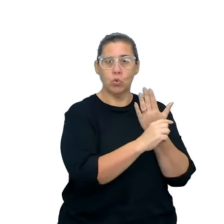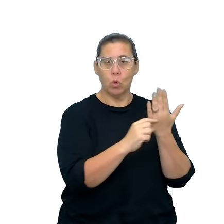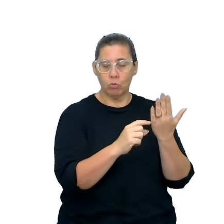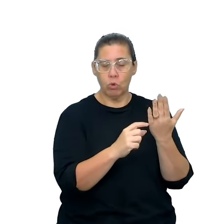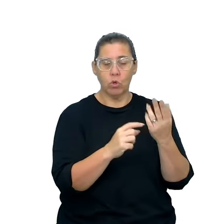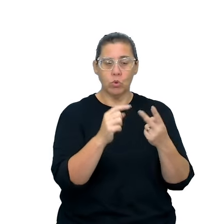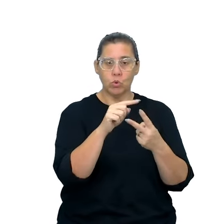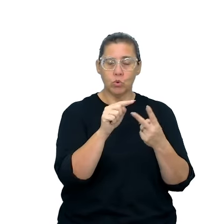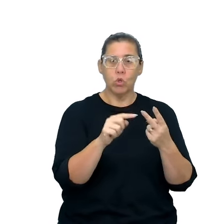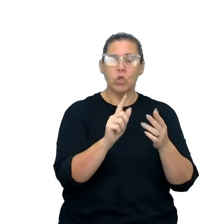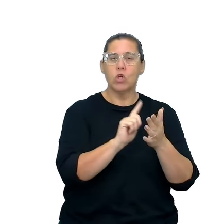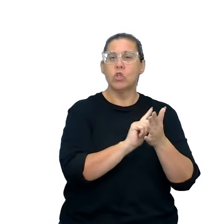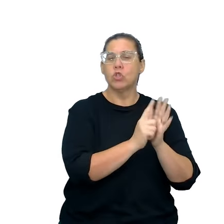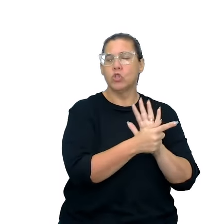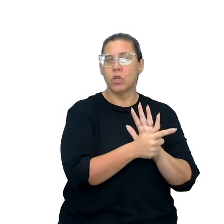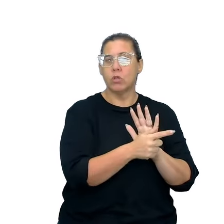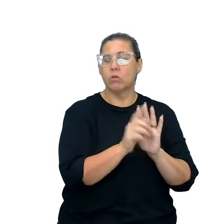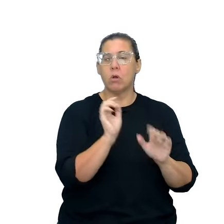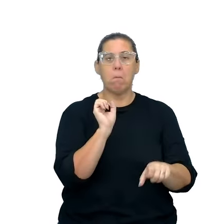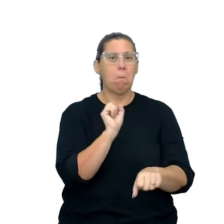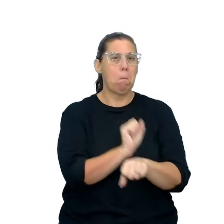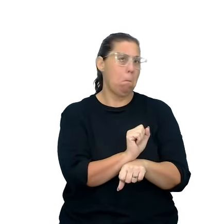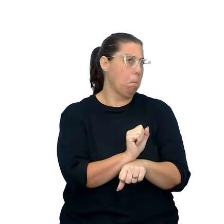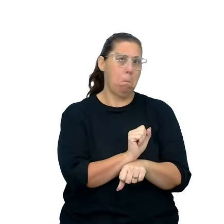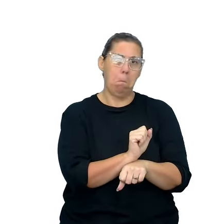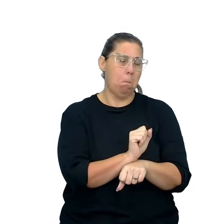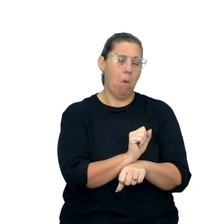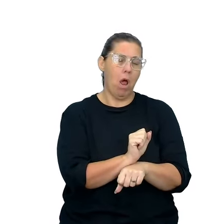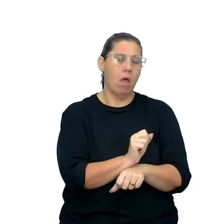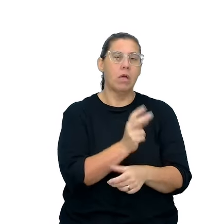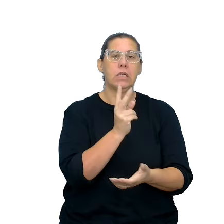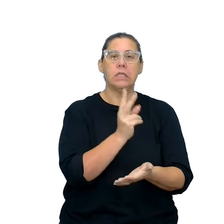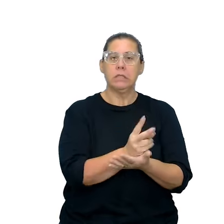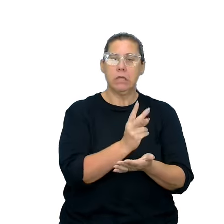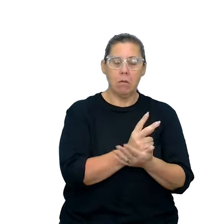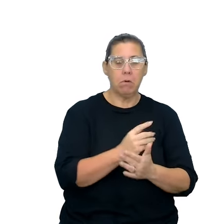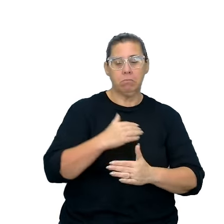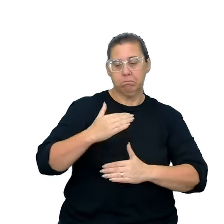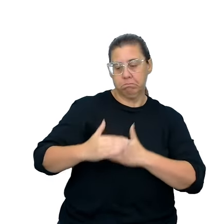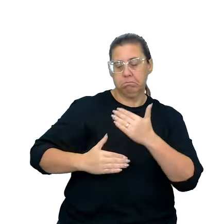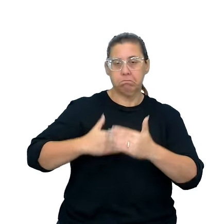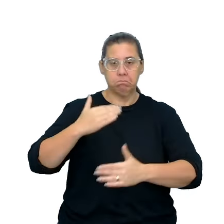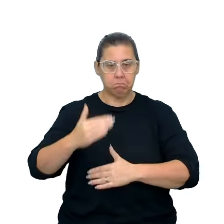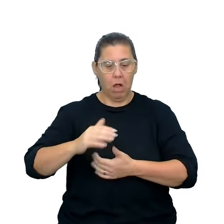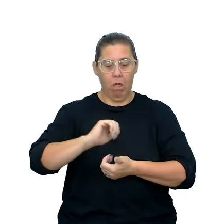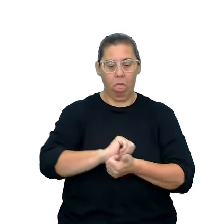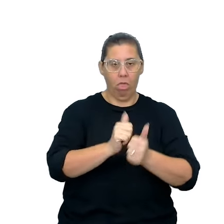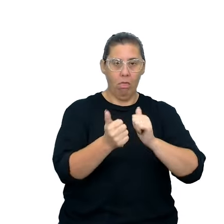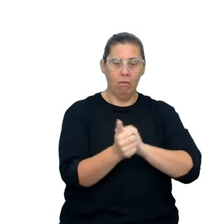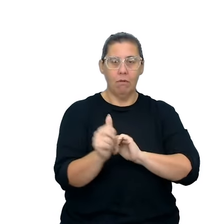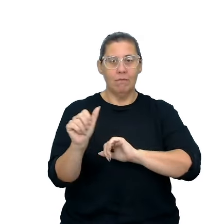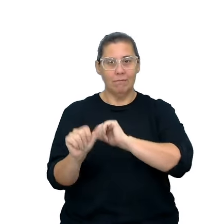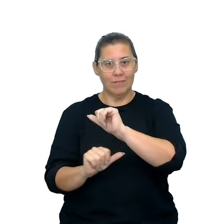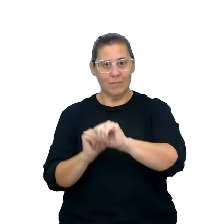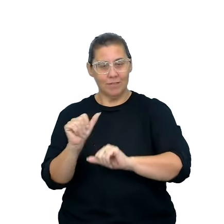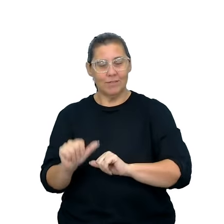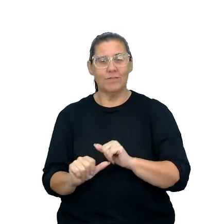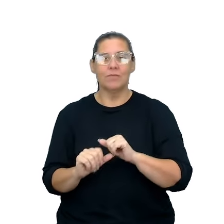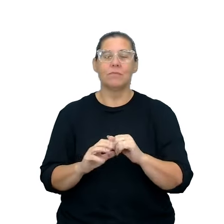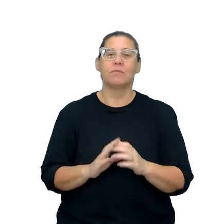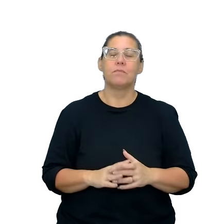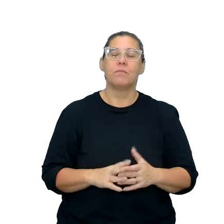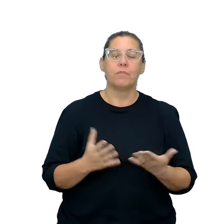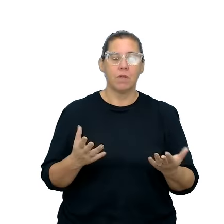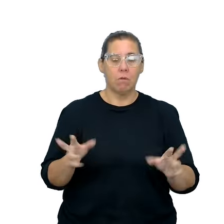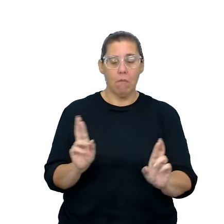textuais agrupados não são estáticos, né, eles estão sempre em evolução. E aí, então, em relação uns com